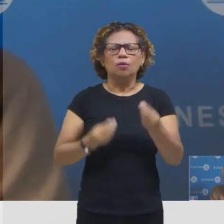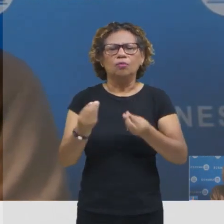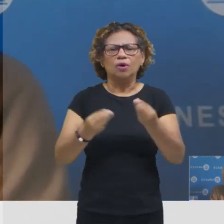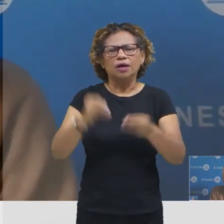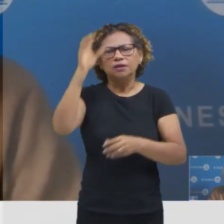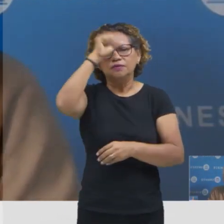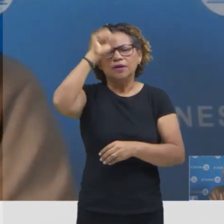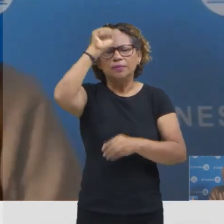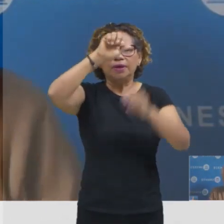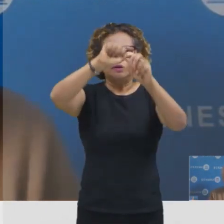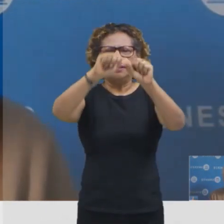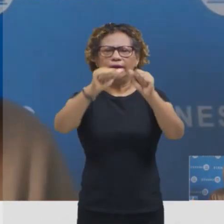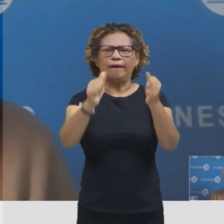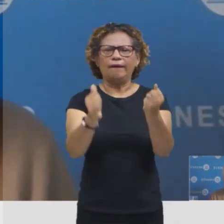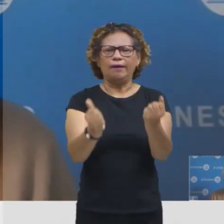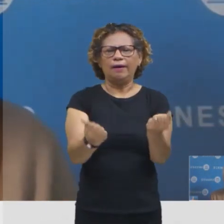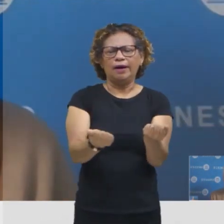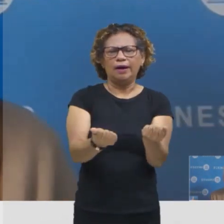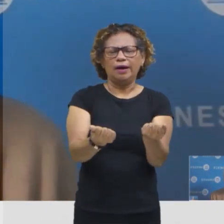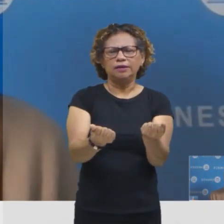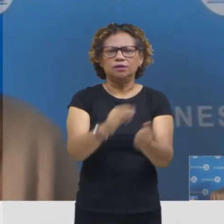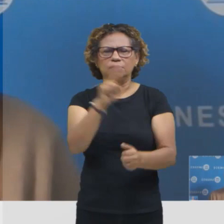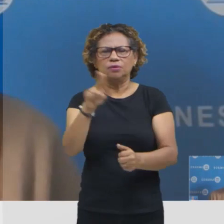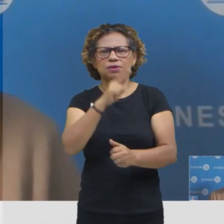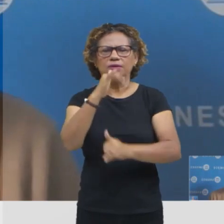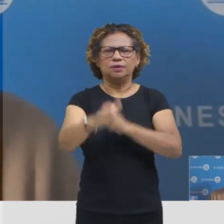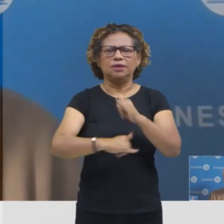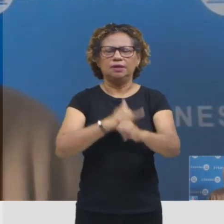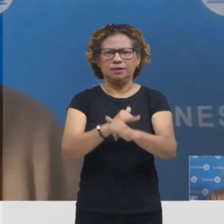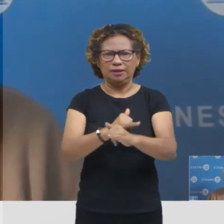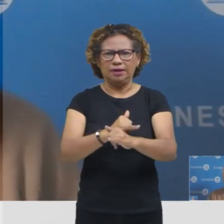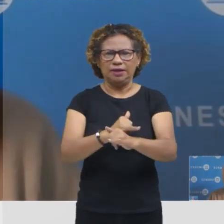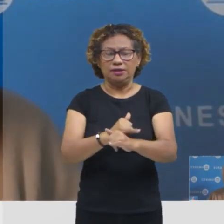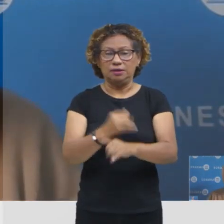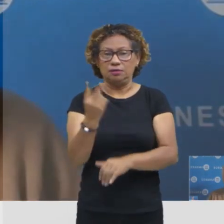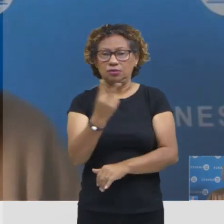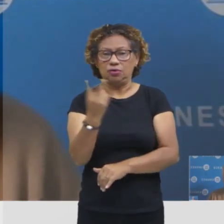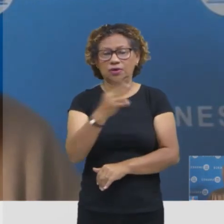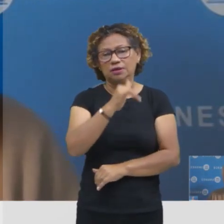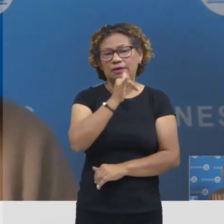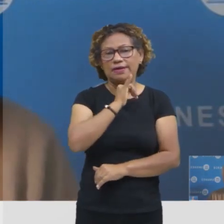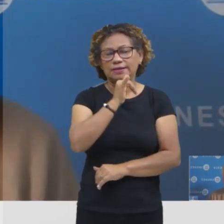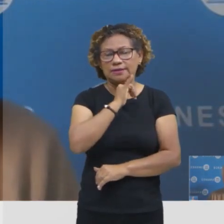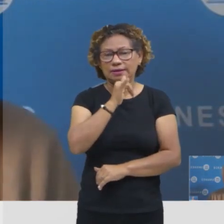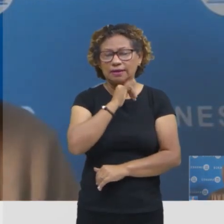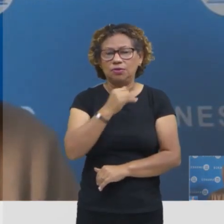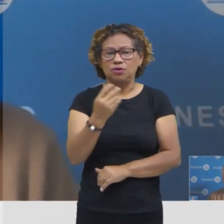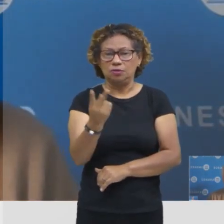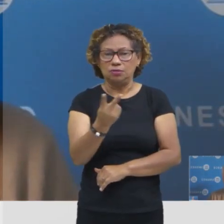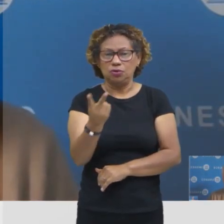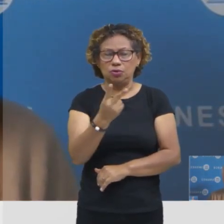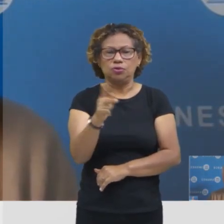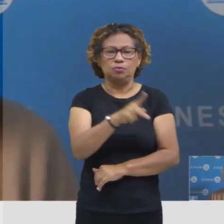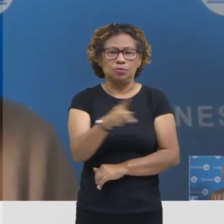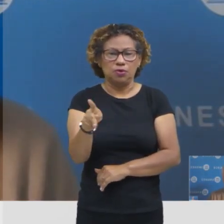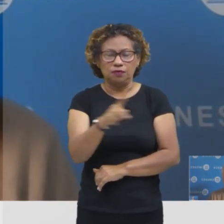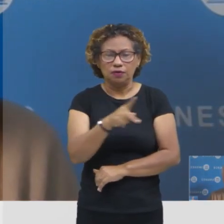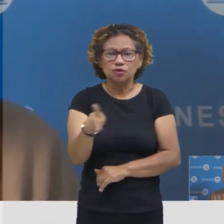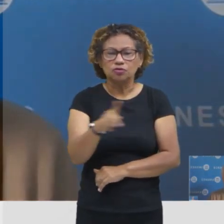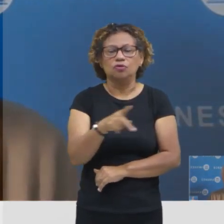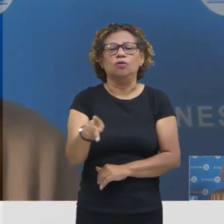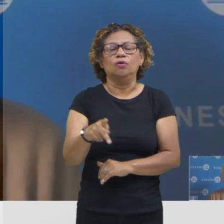aprender as artes unicamente através da internet. E, portanto, são 2 exemplos, 2 professores que intervieram,